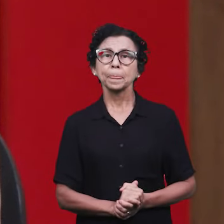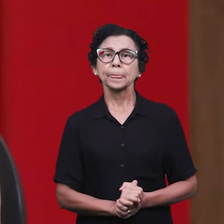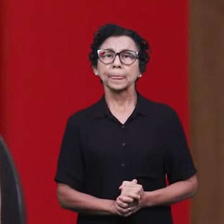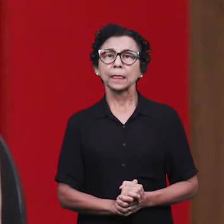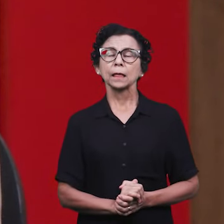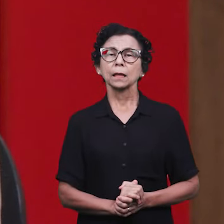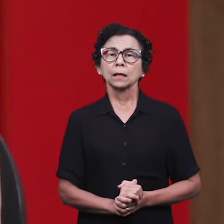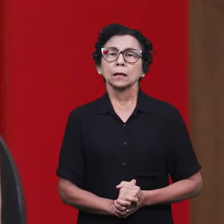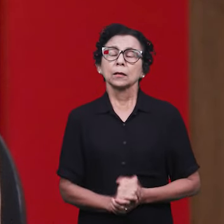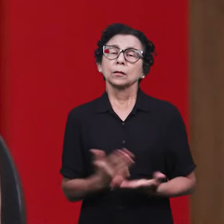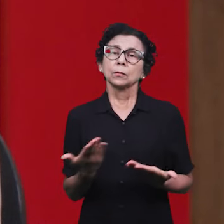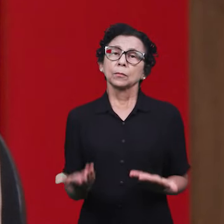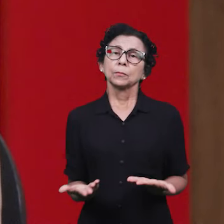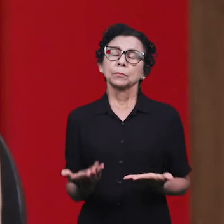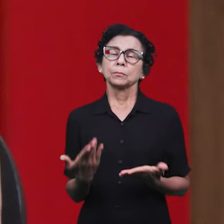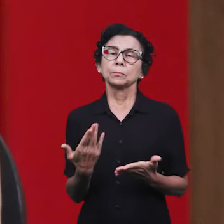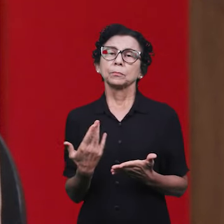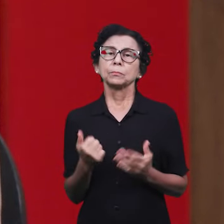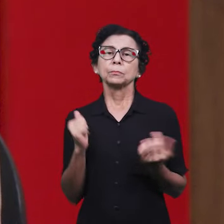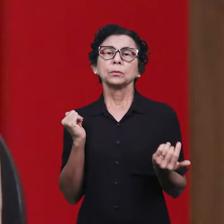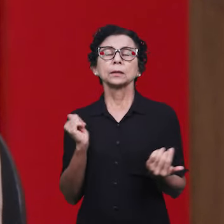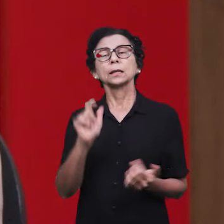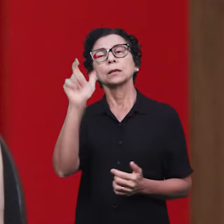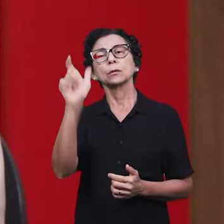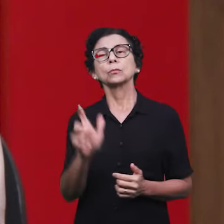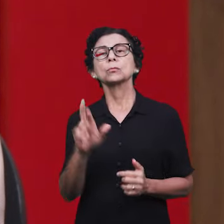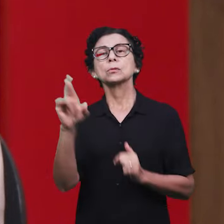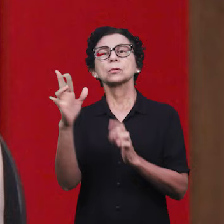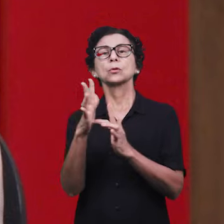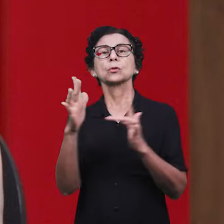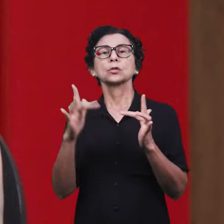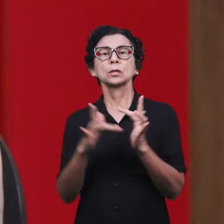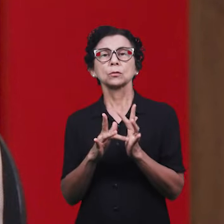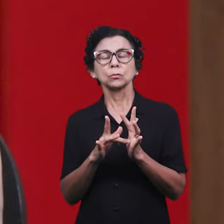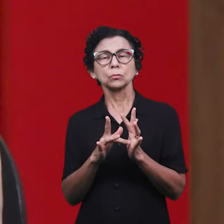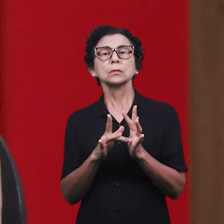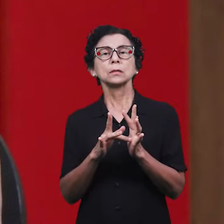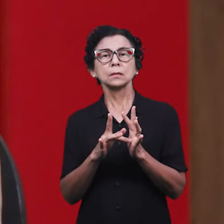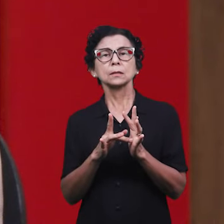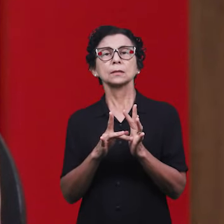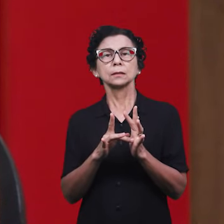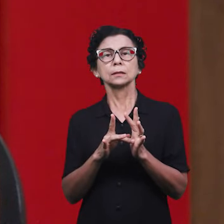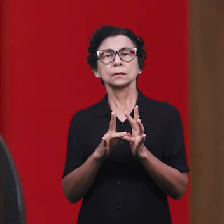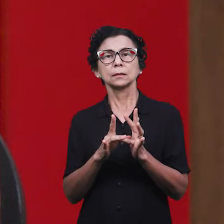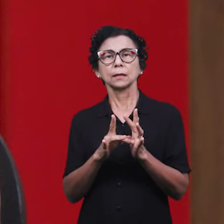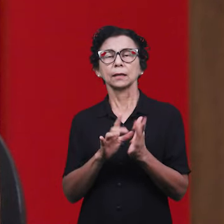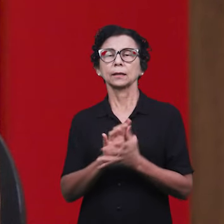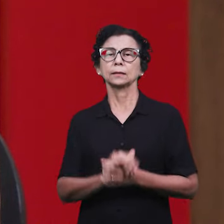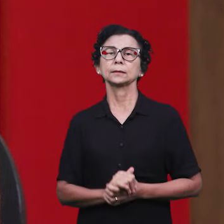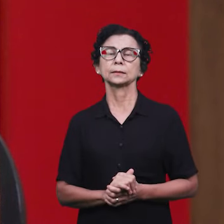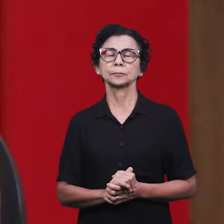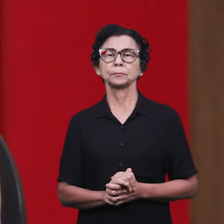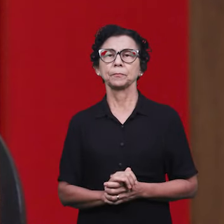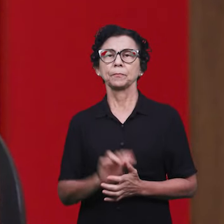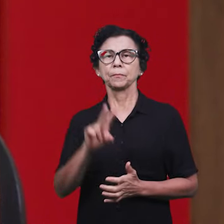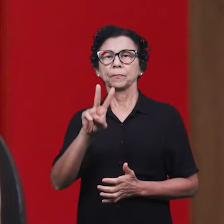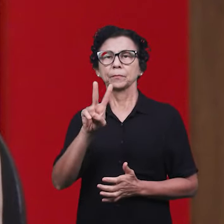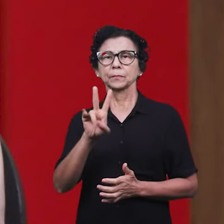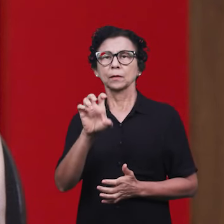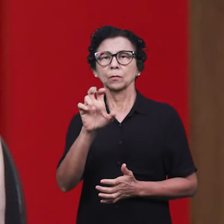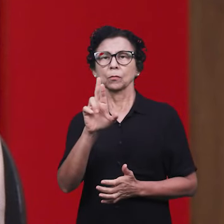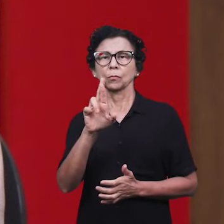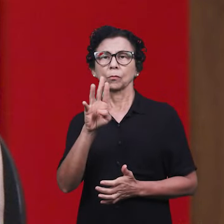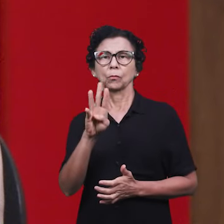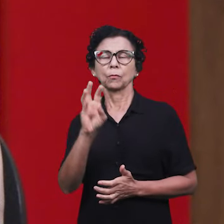né? Porque ele é o que realizou, ele foi um instrumento de Deus para realizar, o Filho, o Verbo, e ele